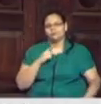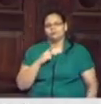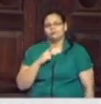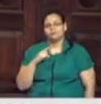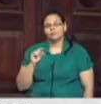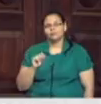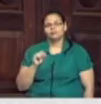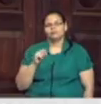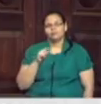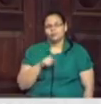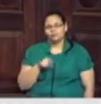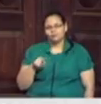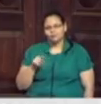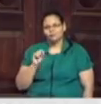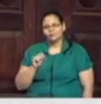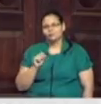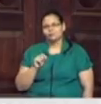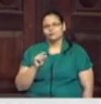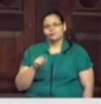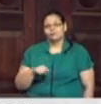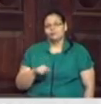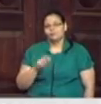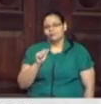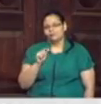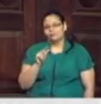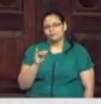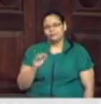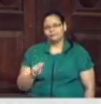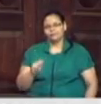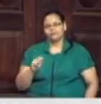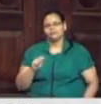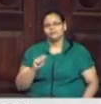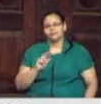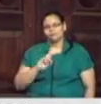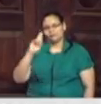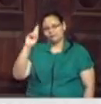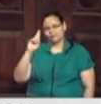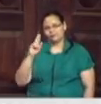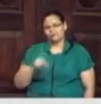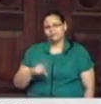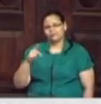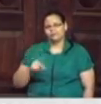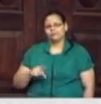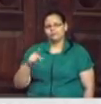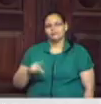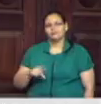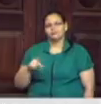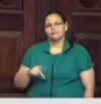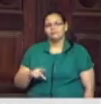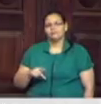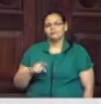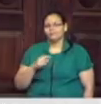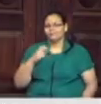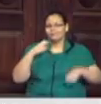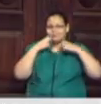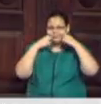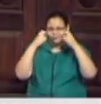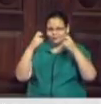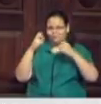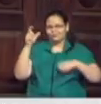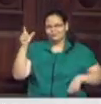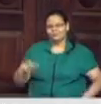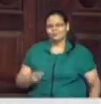às indicações para a Agência Nacional de Petróleo. É uma vergonha que o presidente da